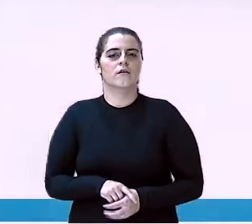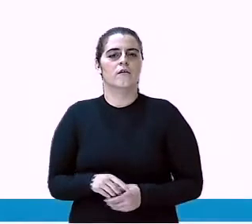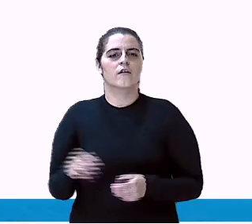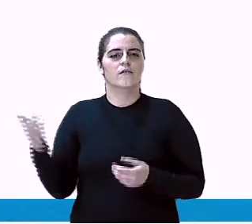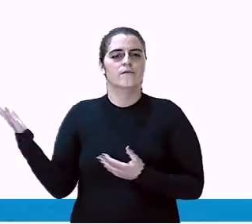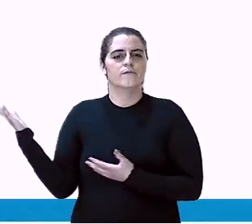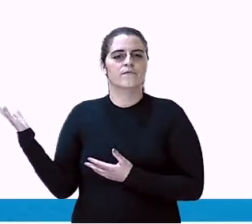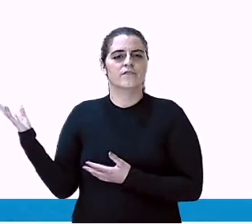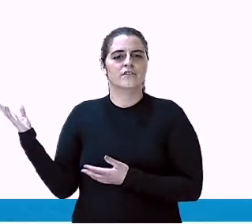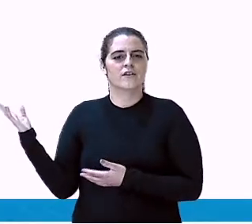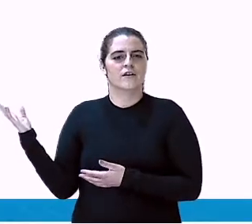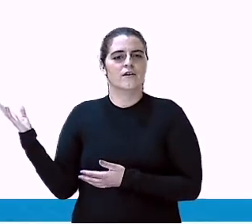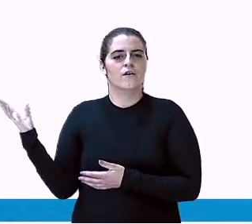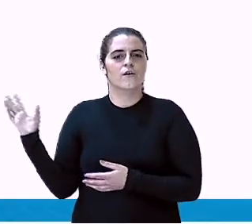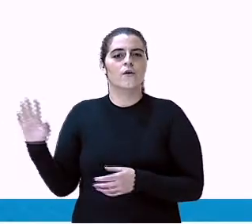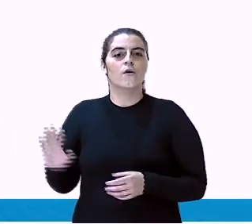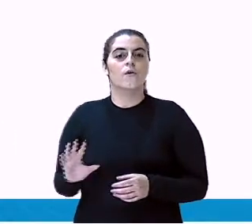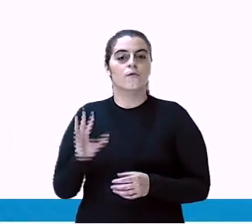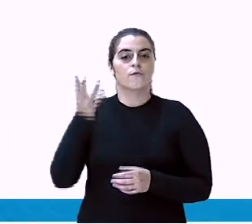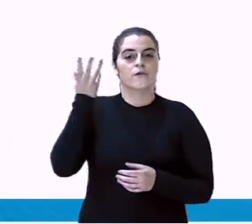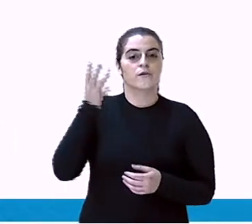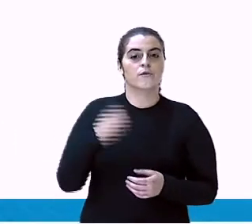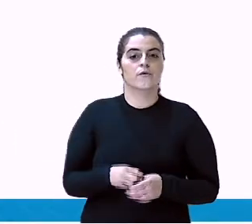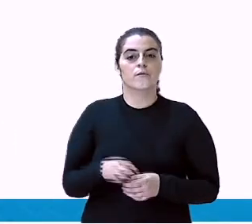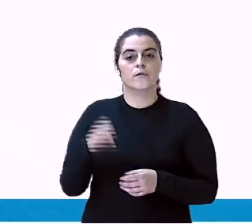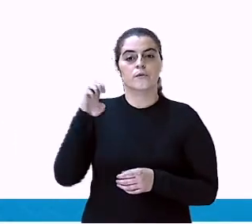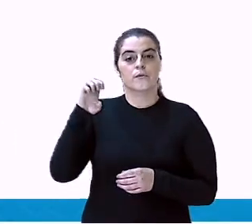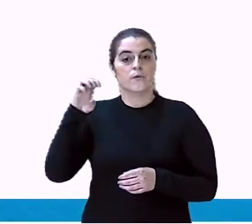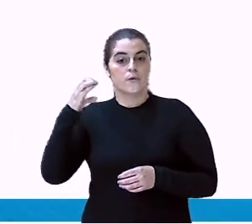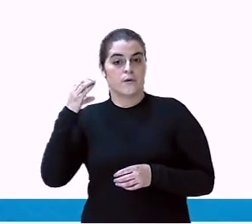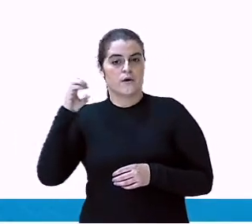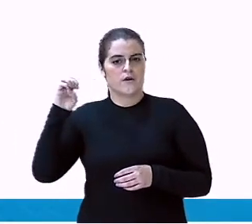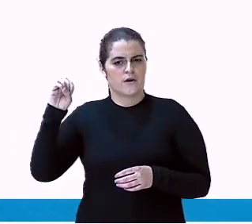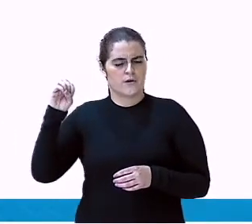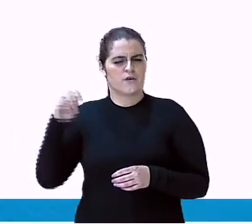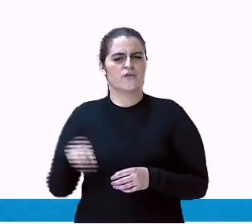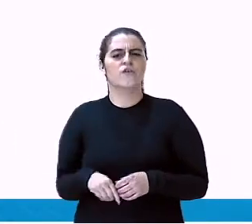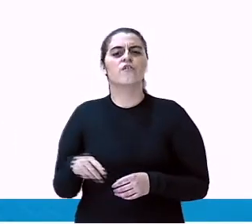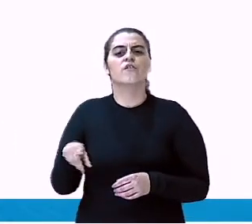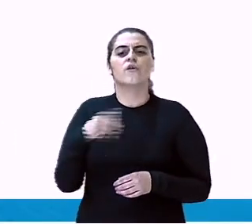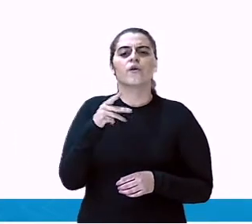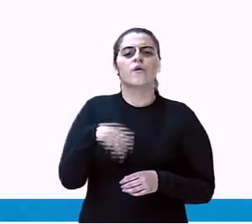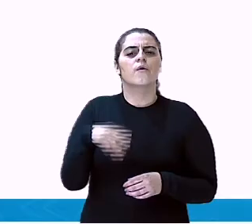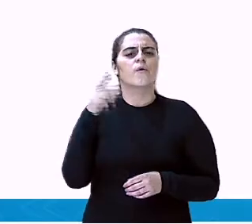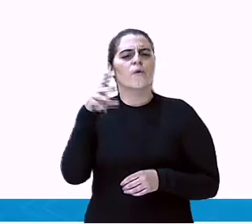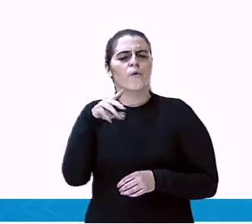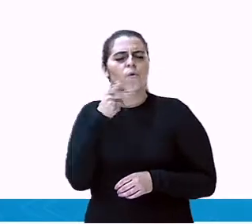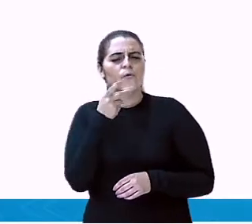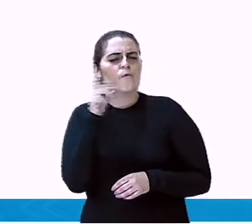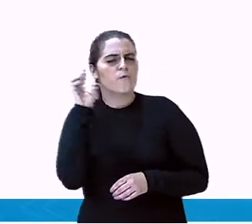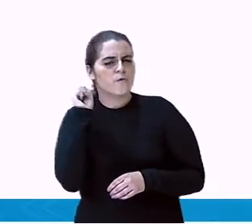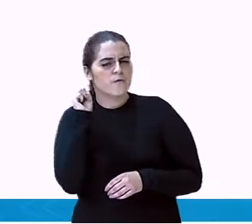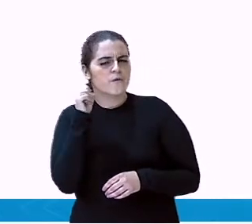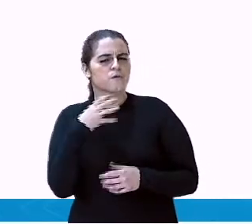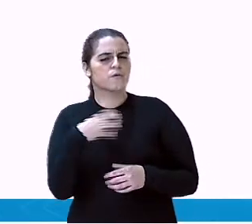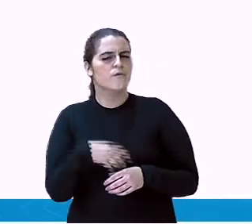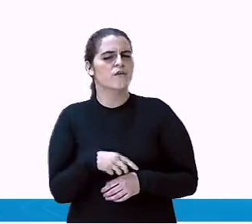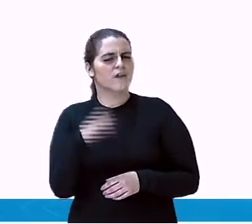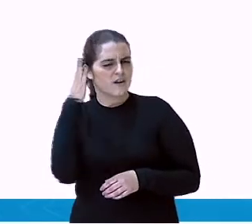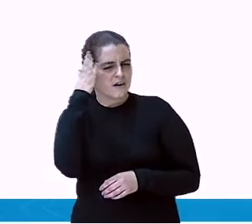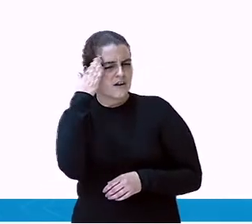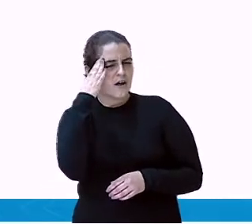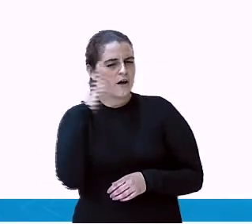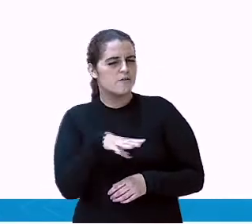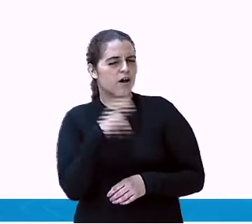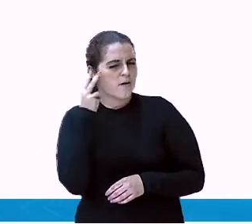Ai, gente, que bacana isso aqui, o fenômeno do eco. Você já ouviu falar essa palavra? Eco. É